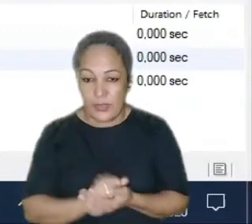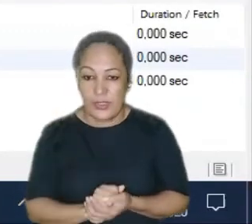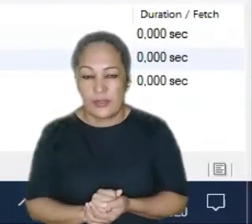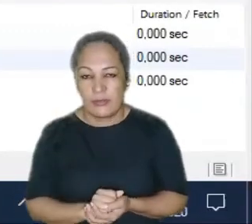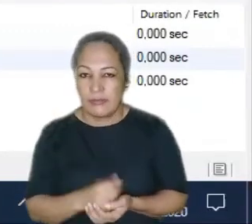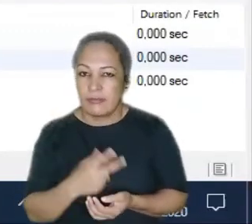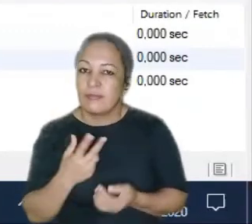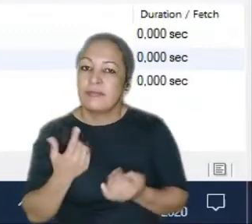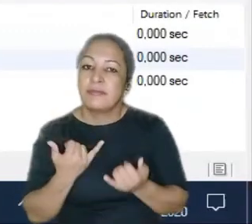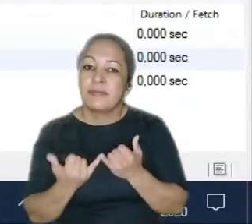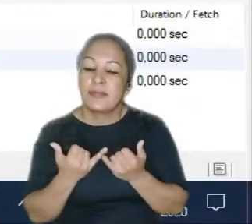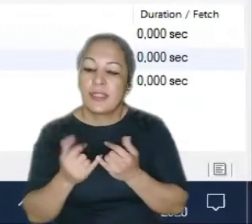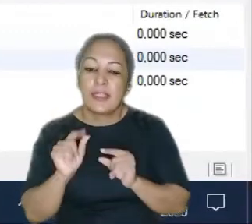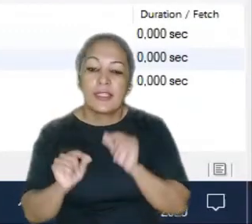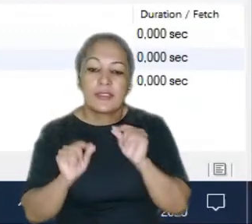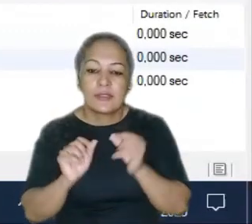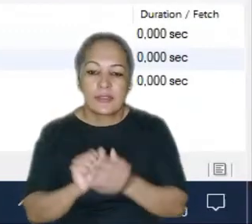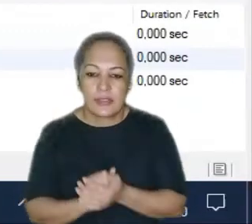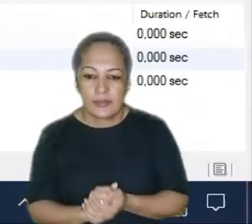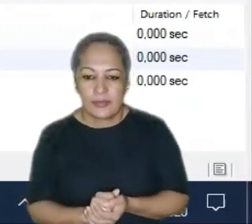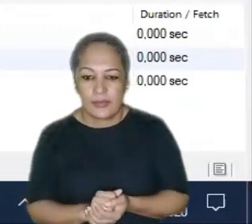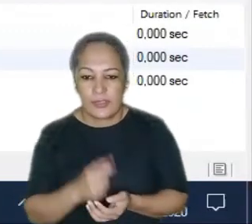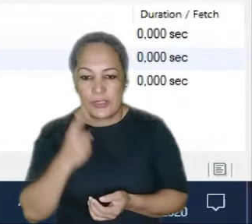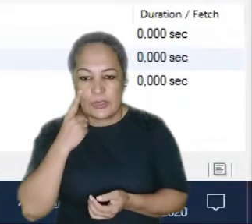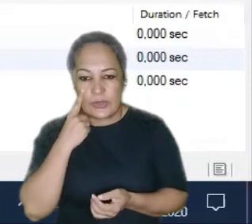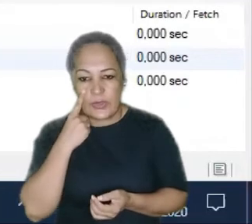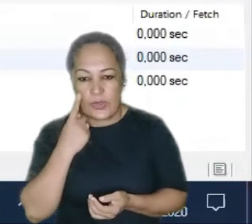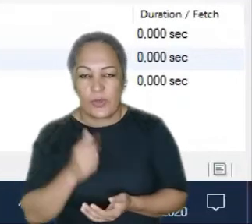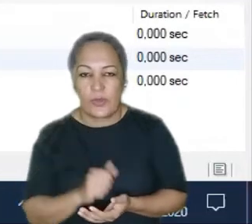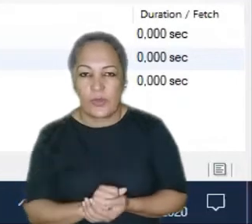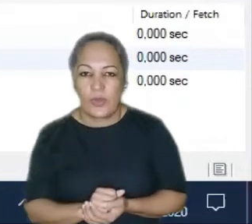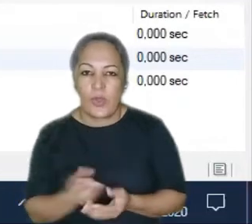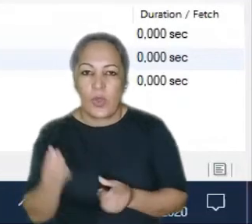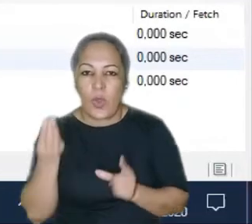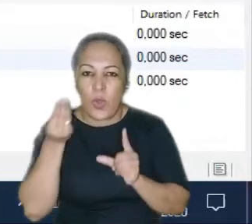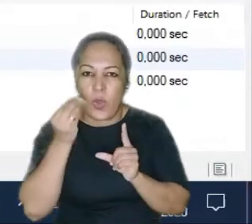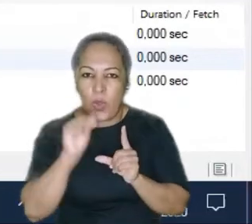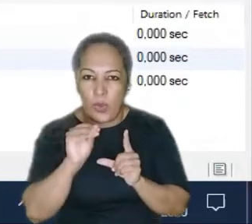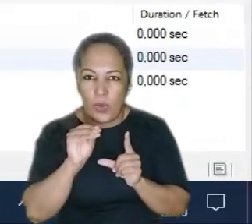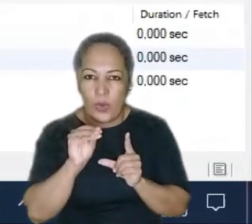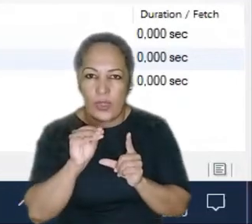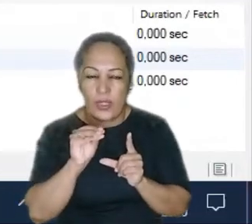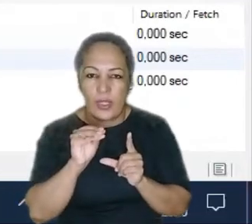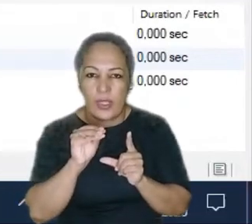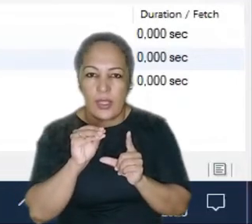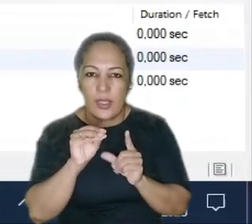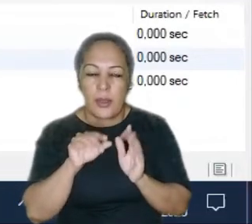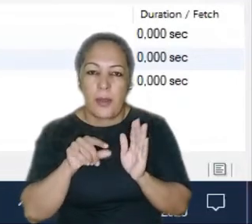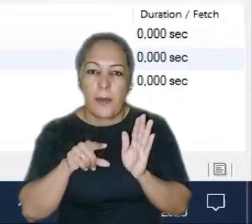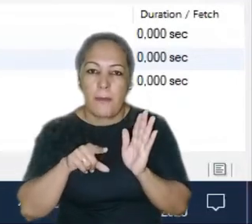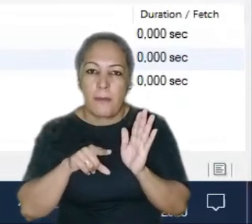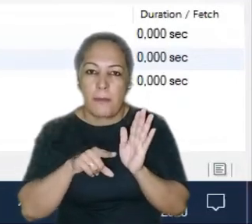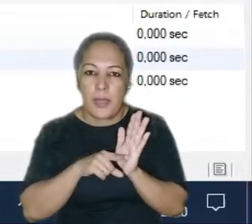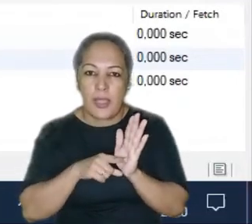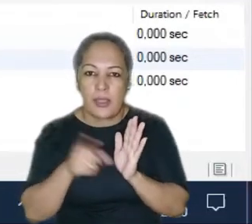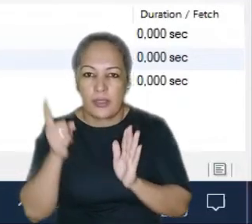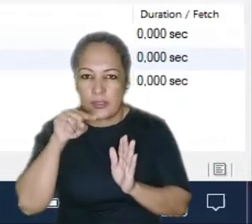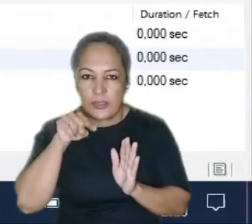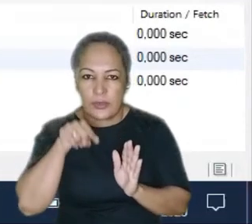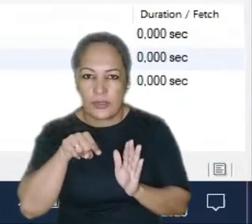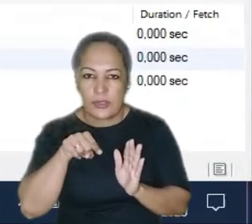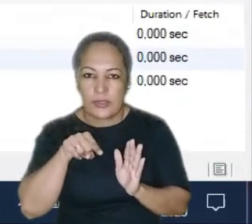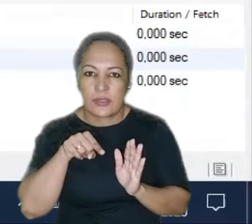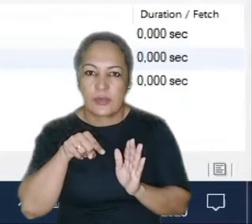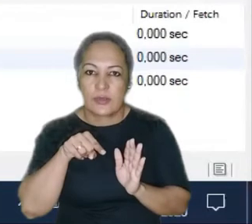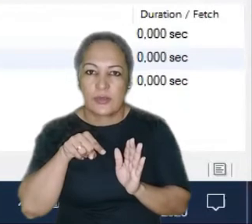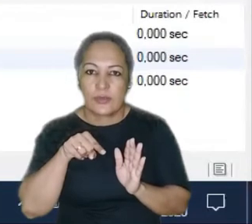Se eu vir aqui, ó, e colocar barra interrogação, ele vai me dar vários